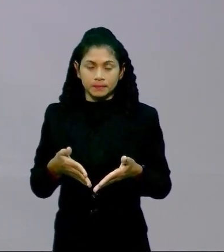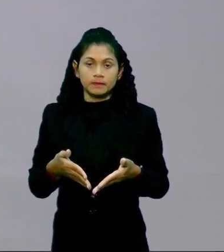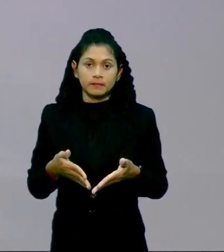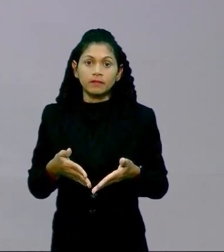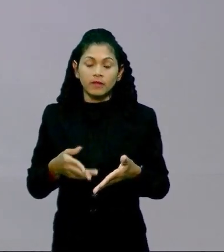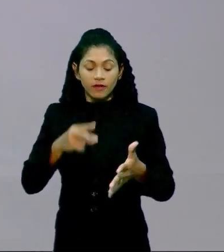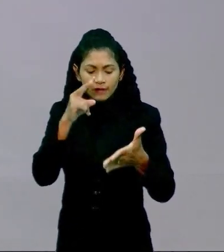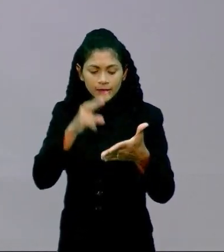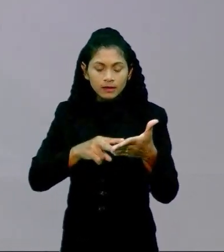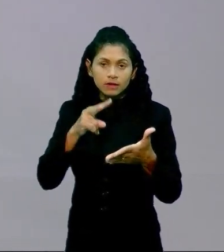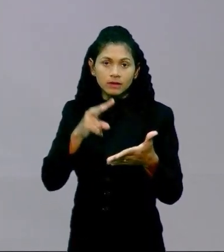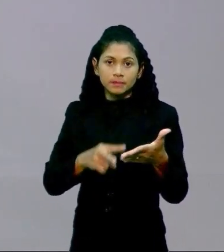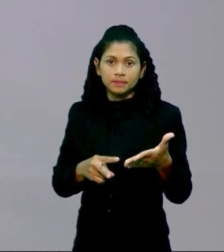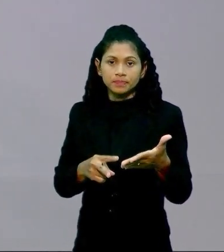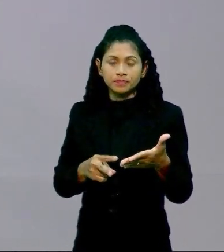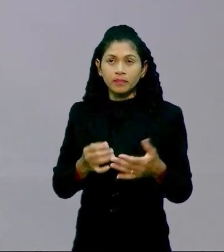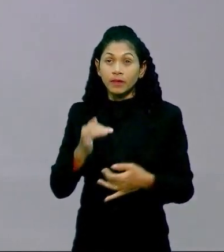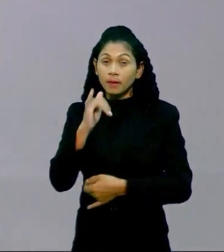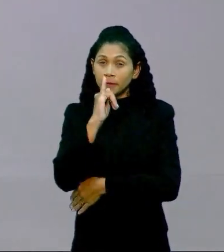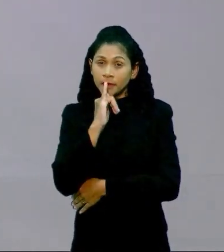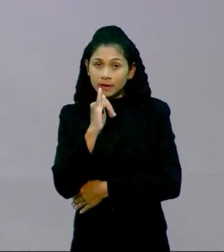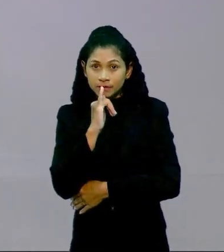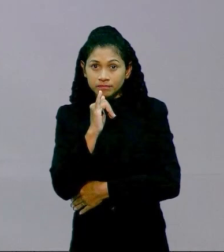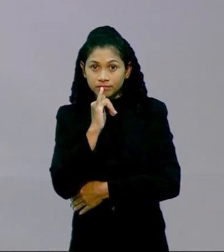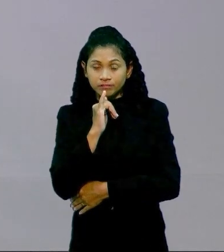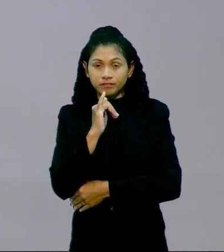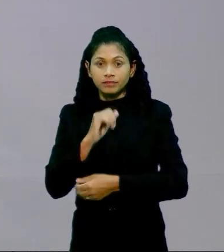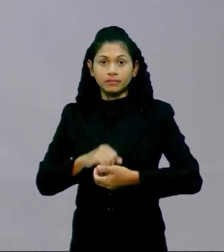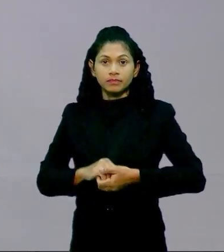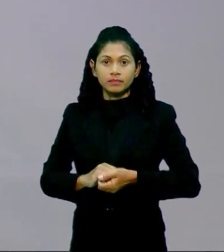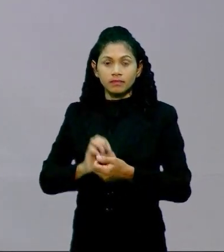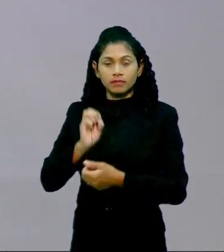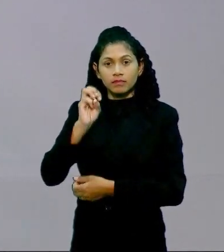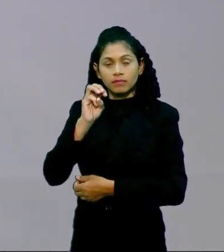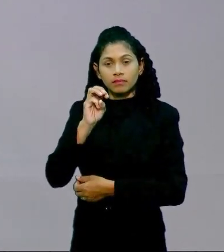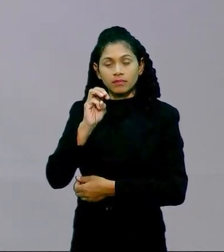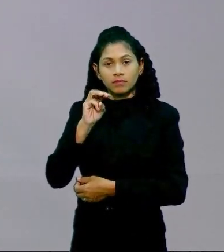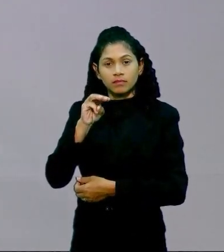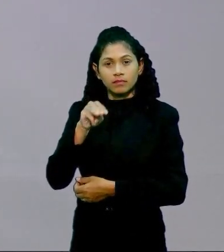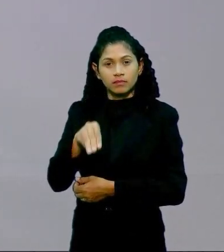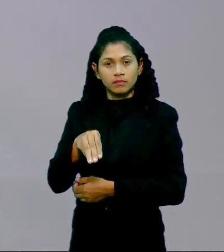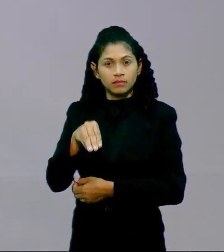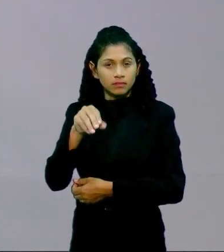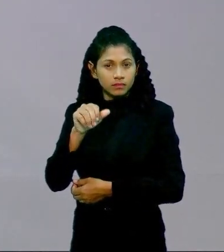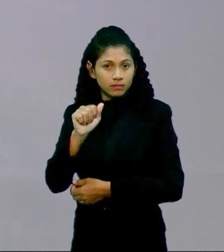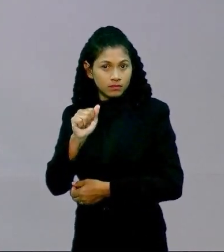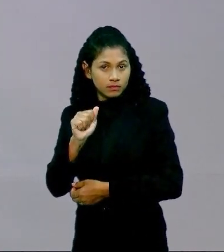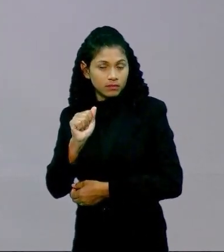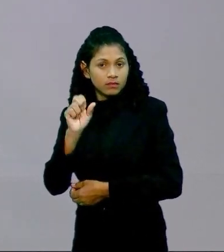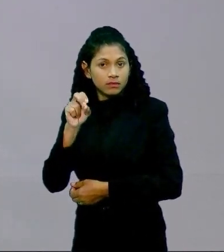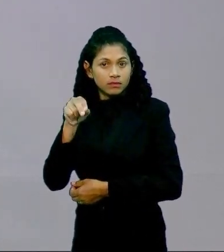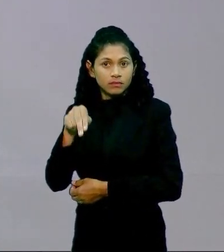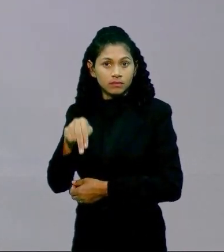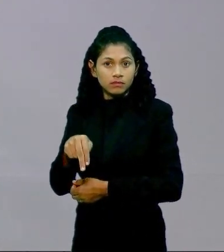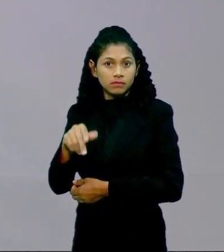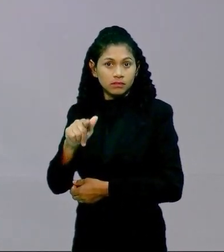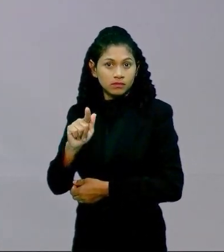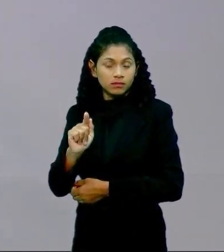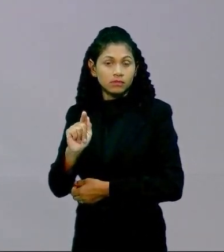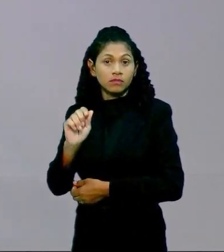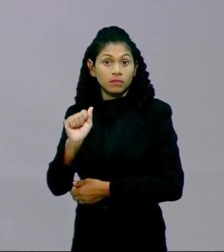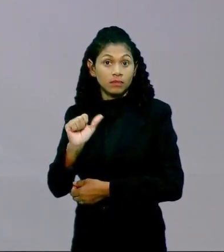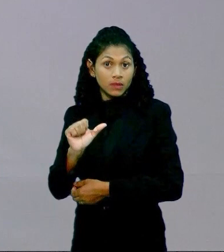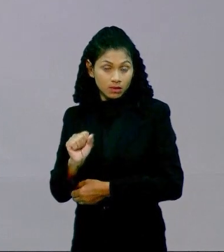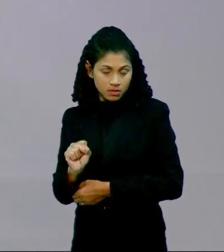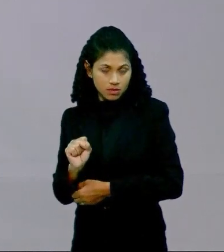ler aquilo. Por exemplo, os mangás, né, que é um gênero aí comum entre os